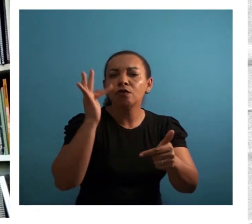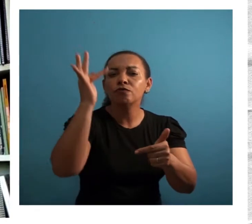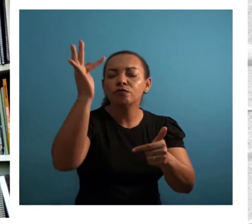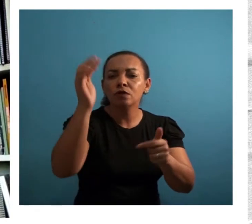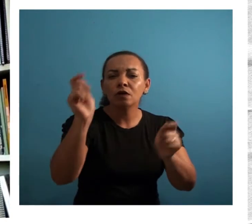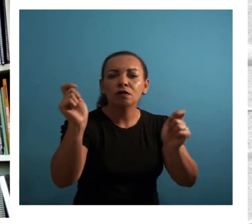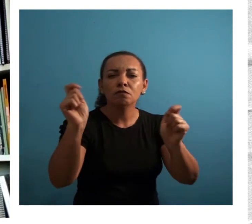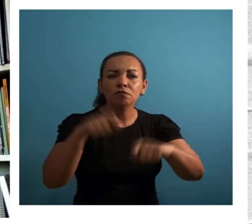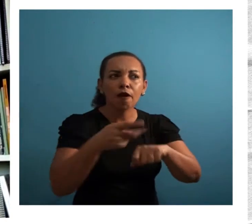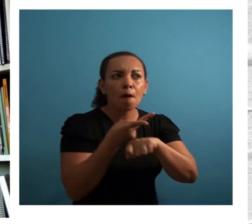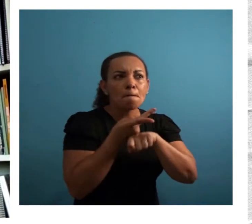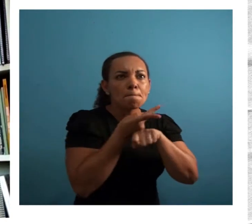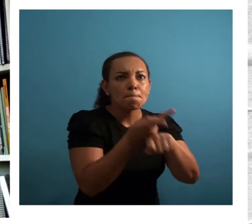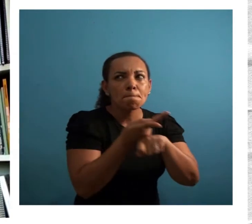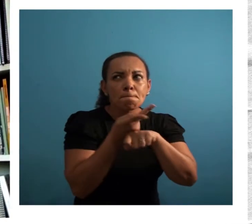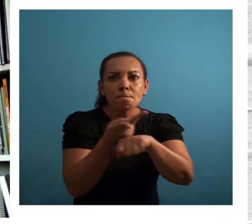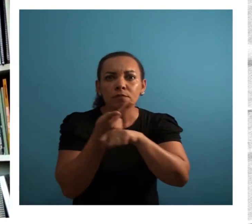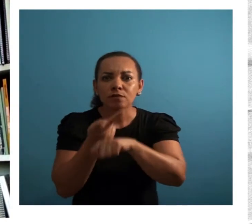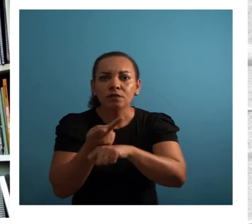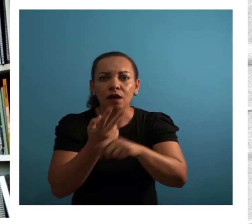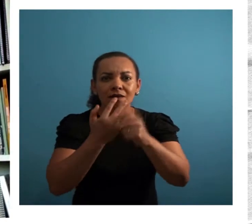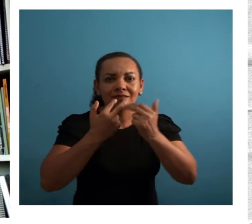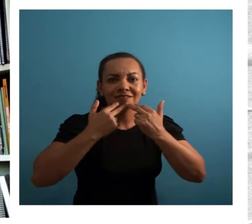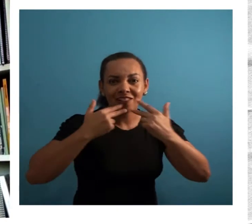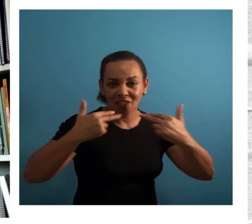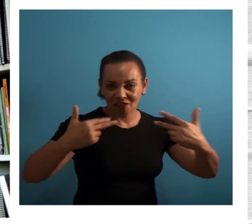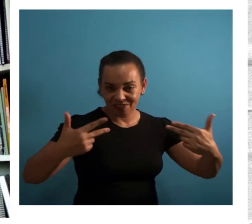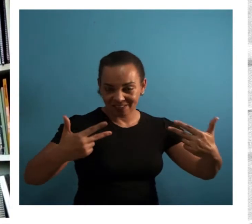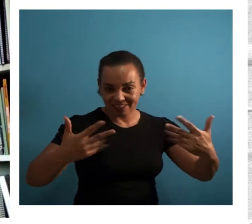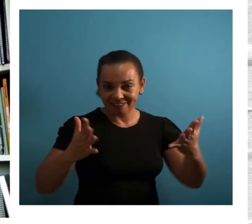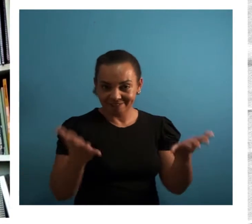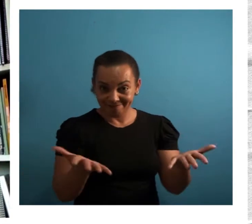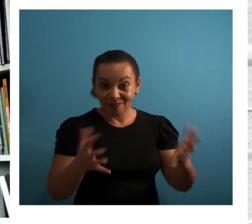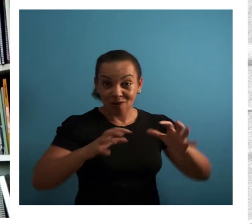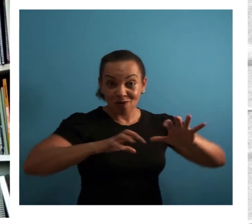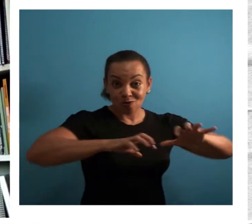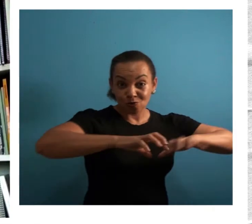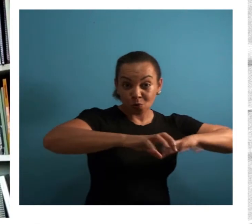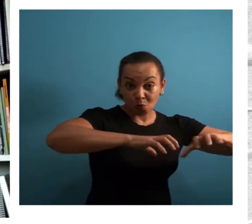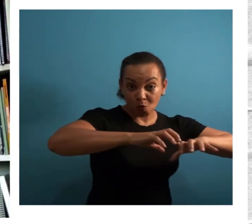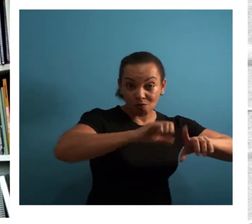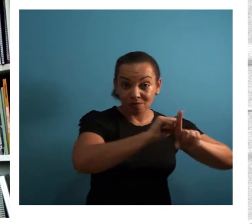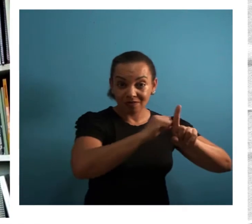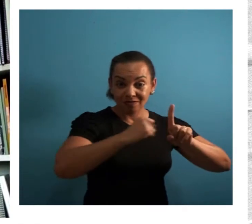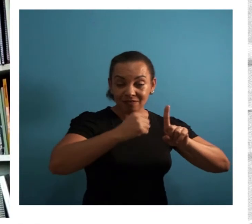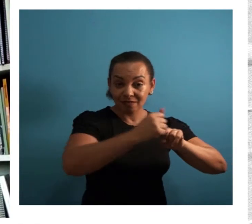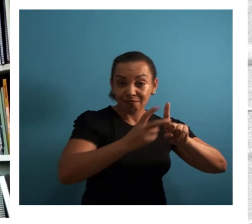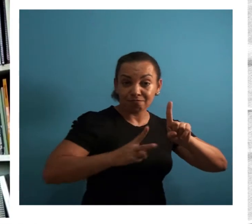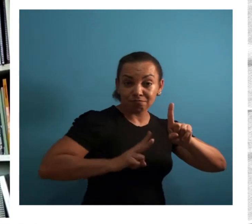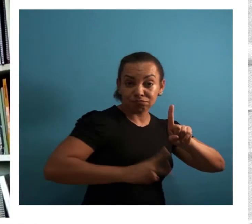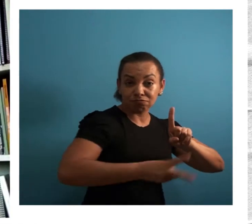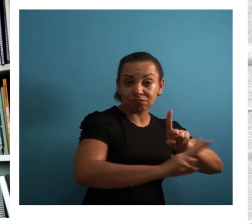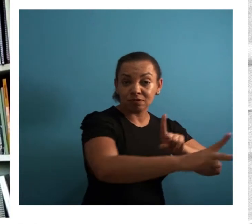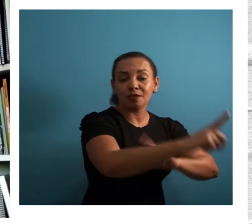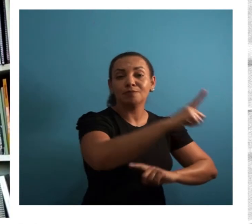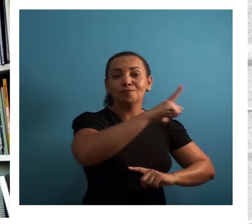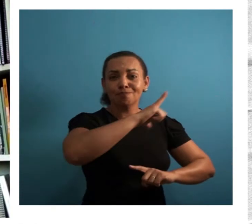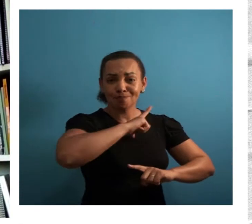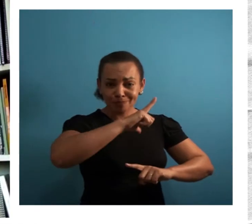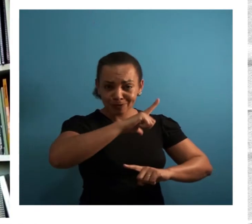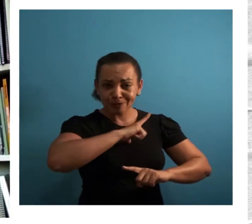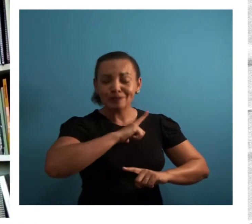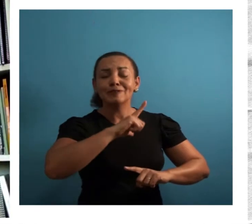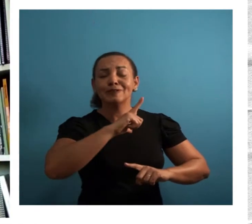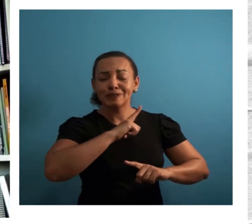fazem buscar inovações oi e a isso que os nossos movimentos sociais ao longo do tempo procuraram